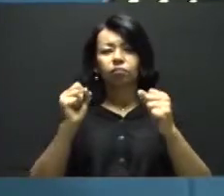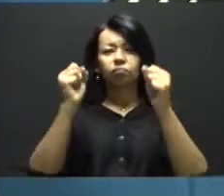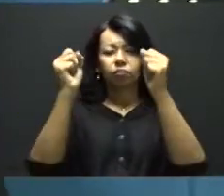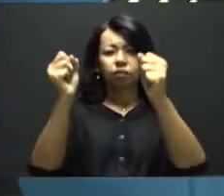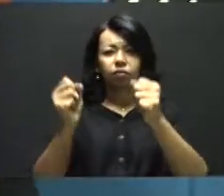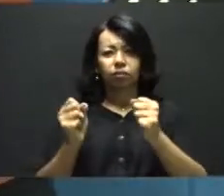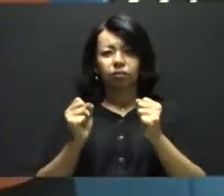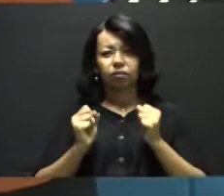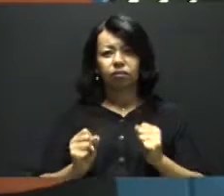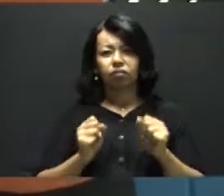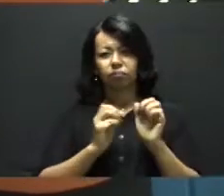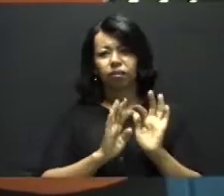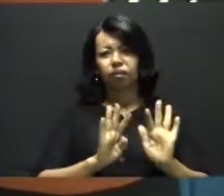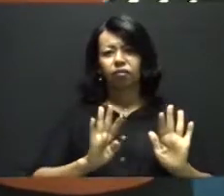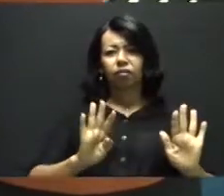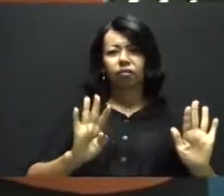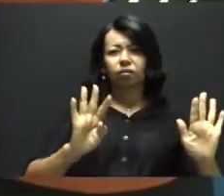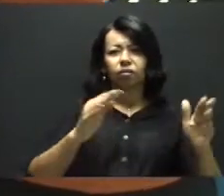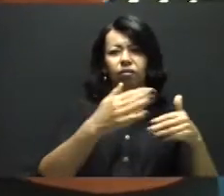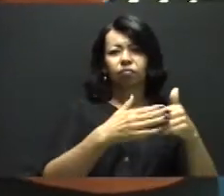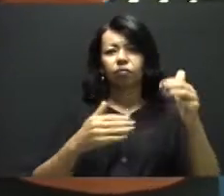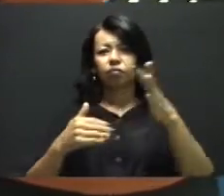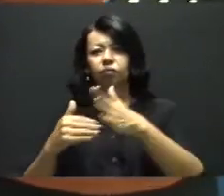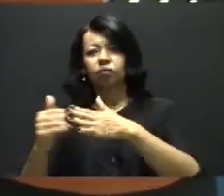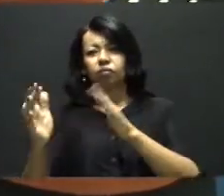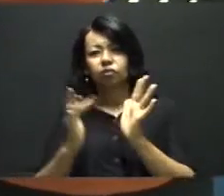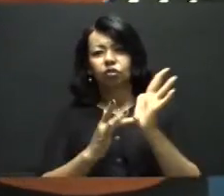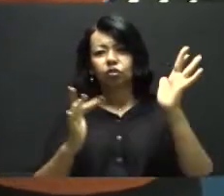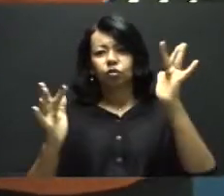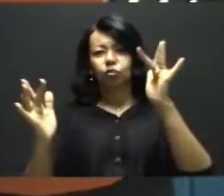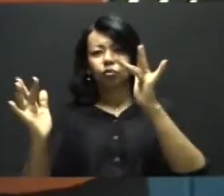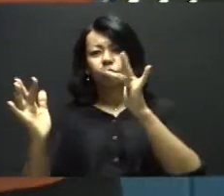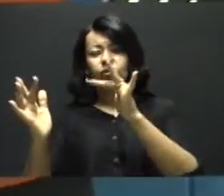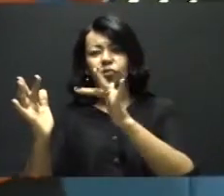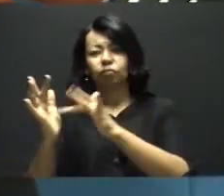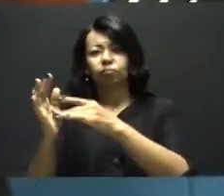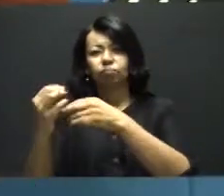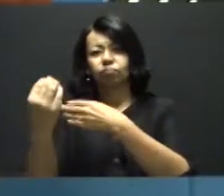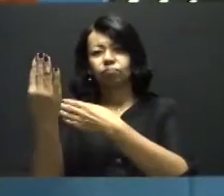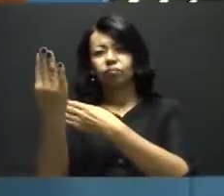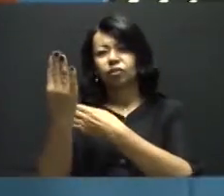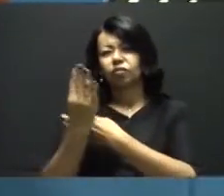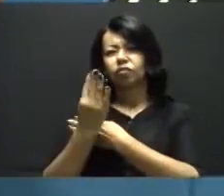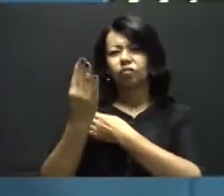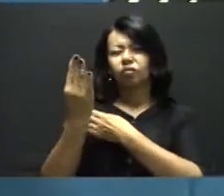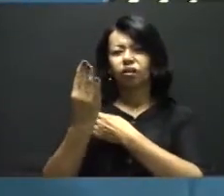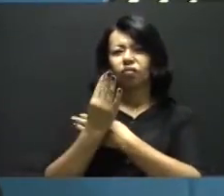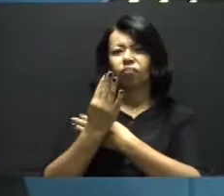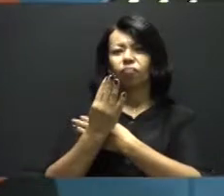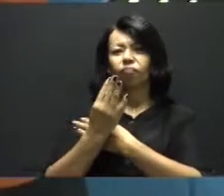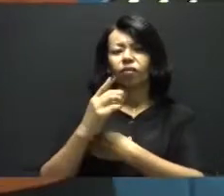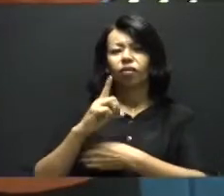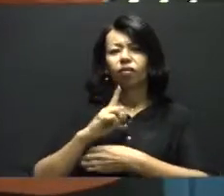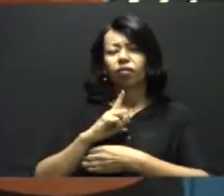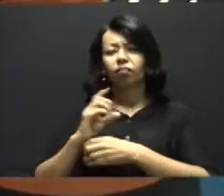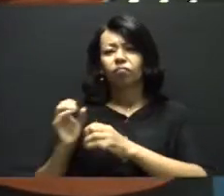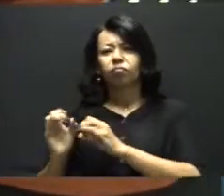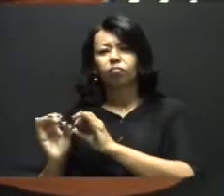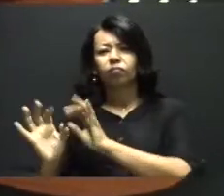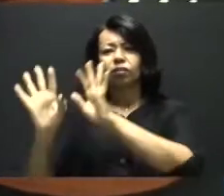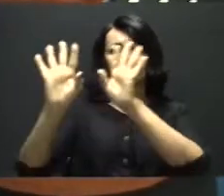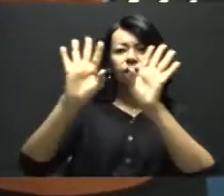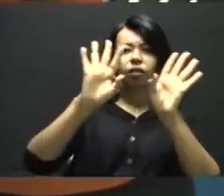impedir as mãos em jesus ajudar a verão milagre